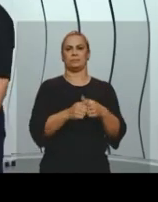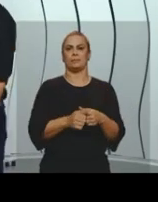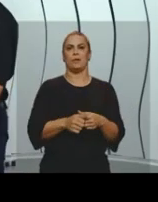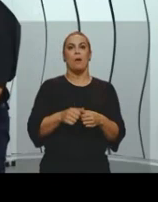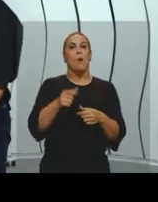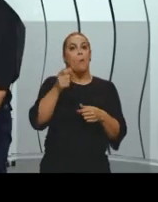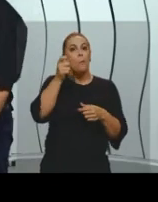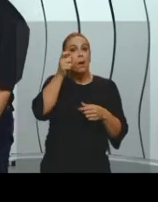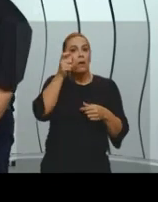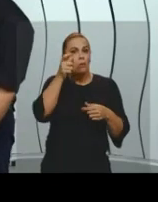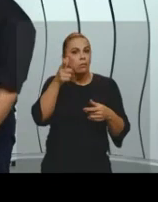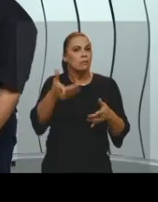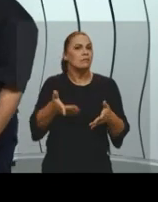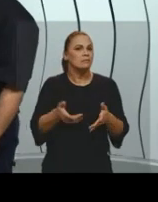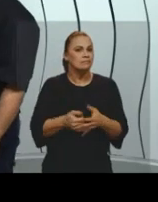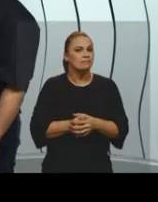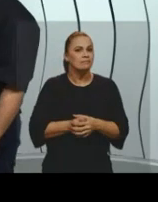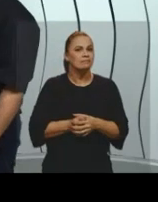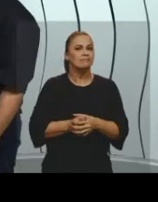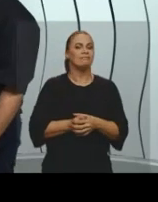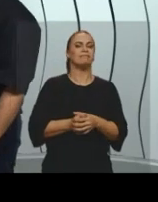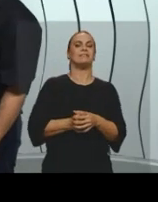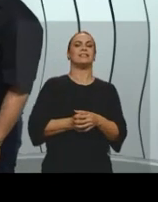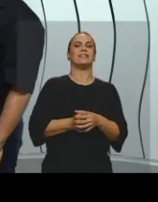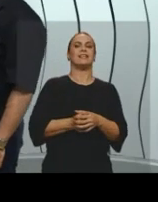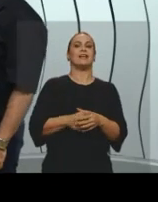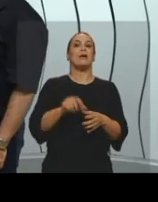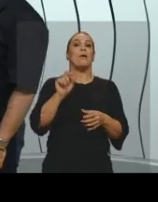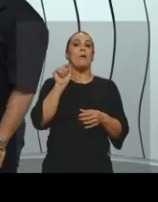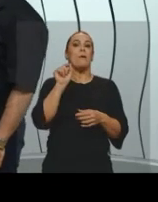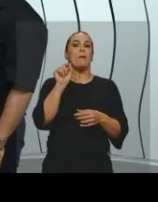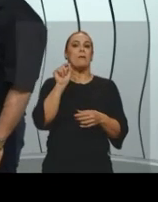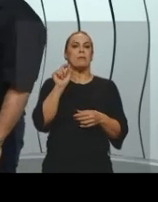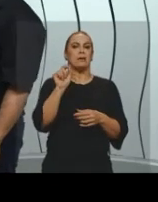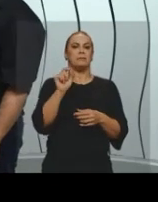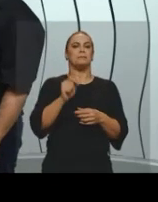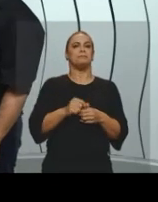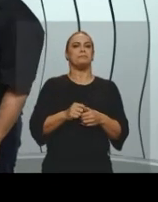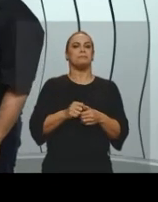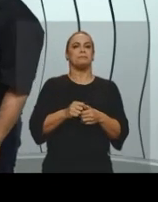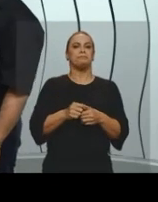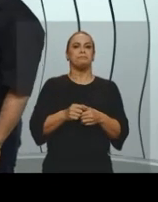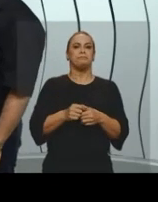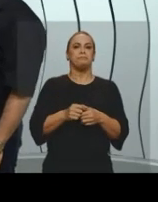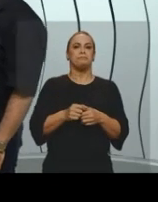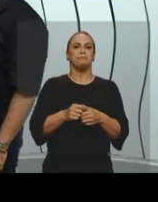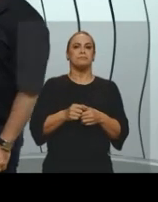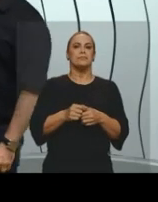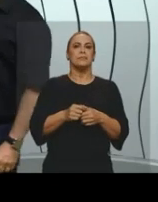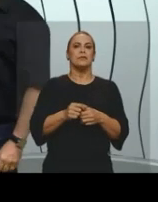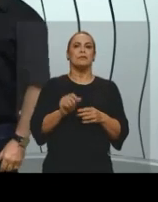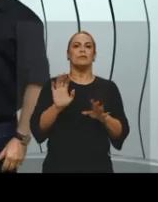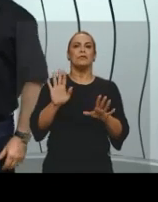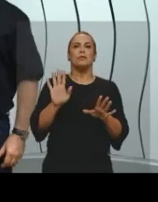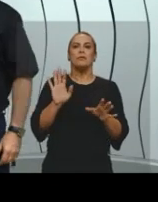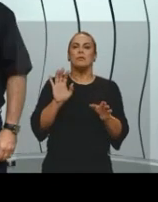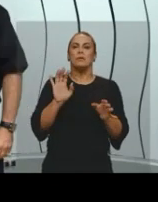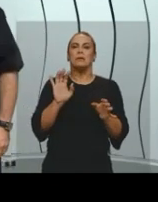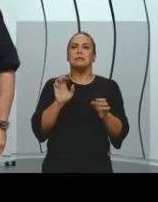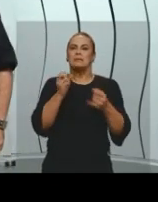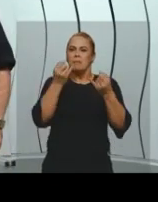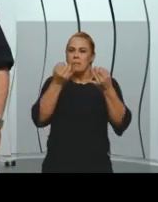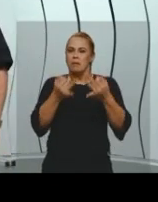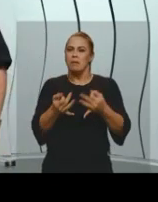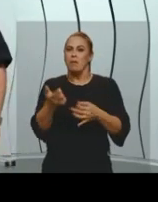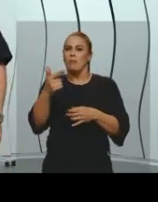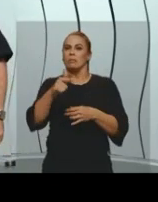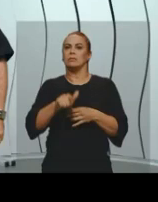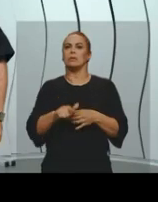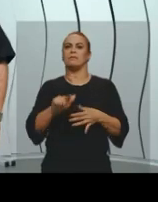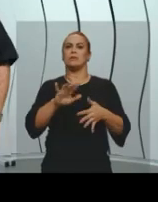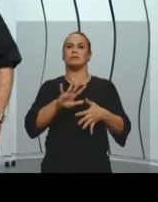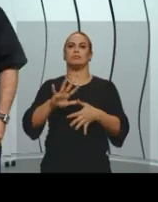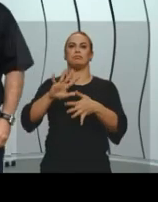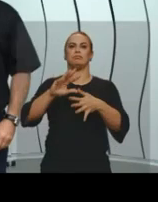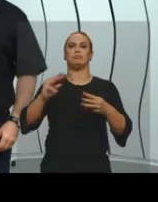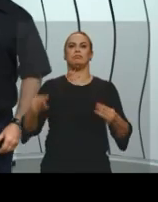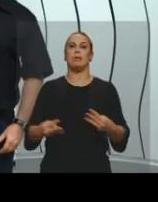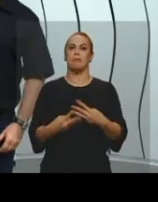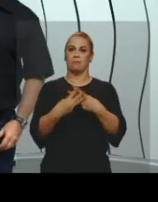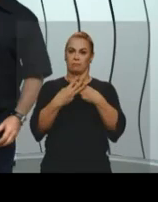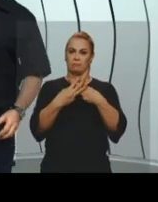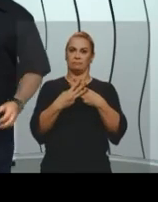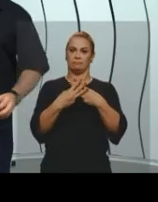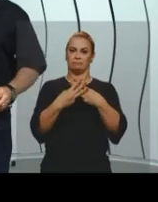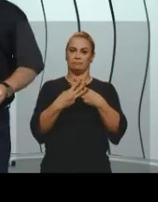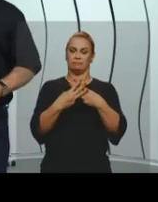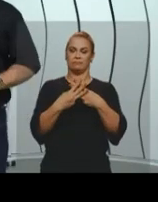vou fazer uma voltinha, tá? Com relação ao Mercosul, a nossa unificação,